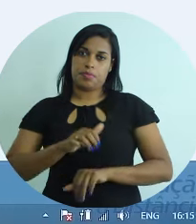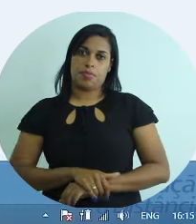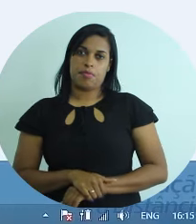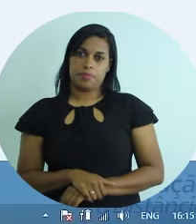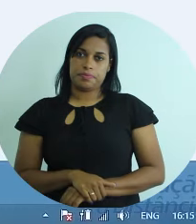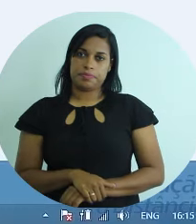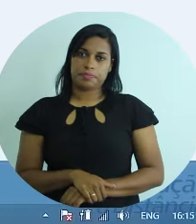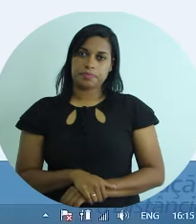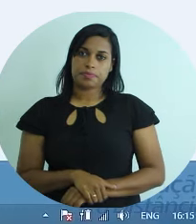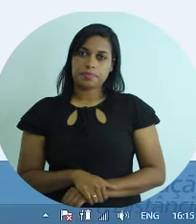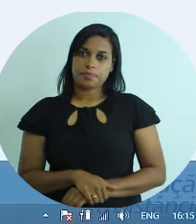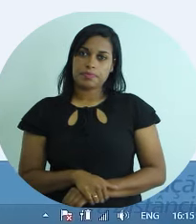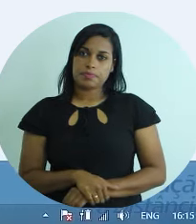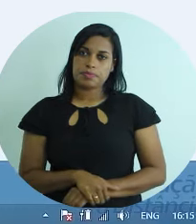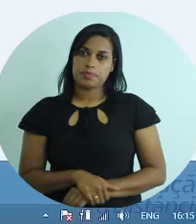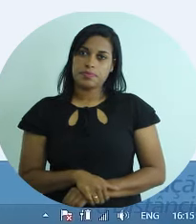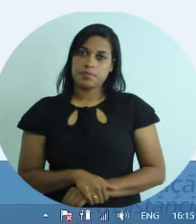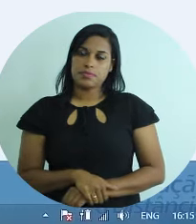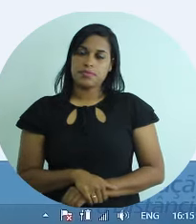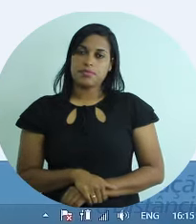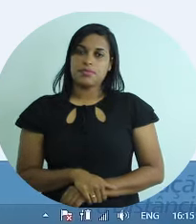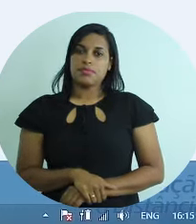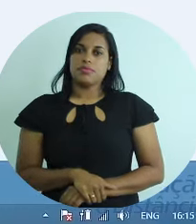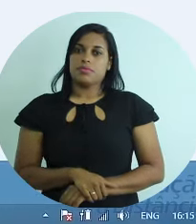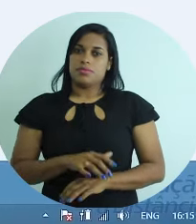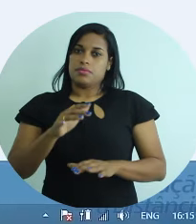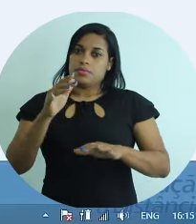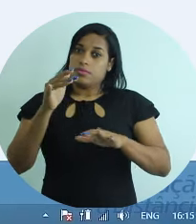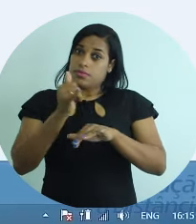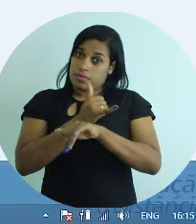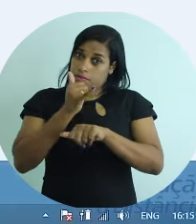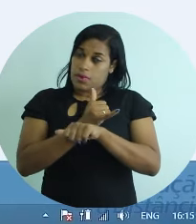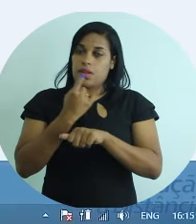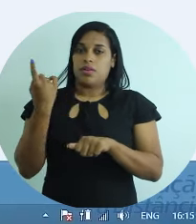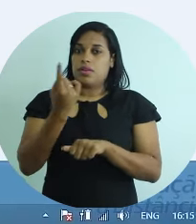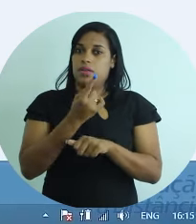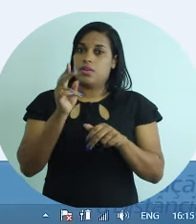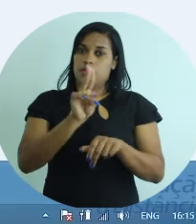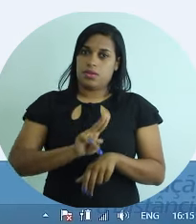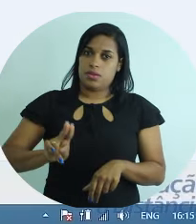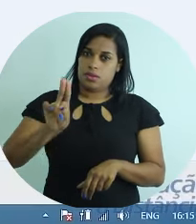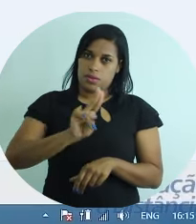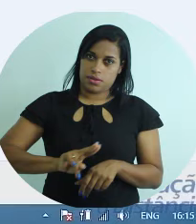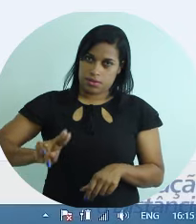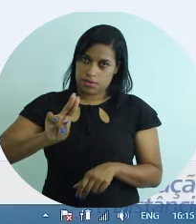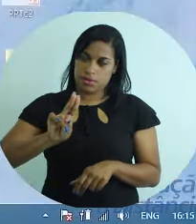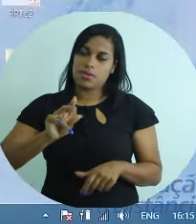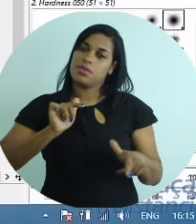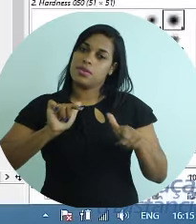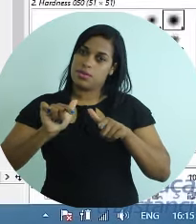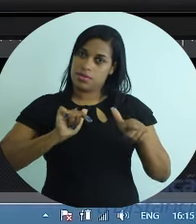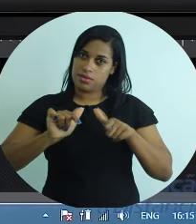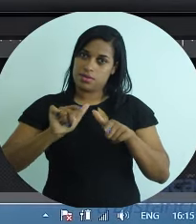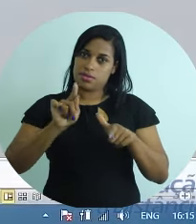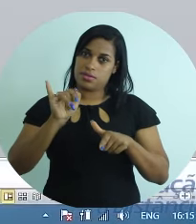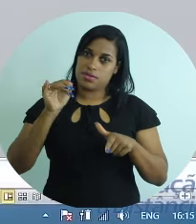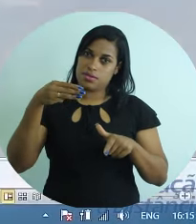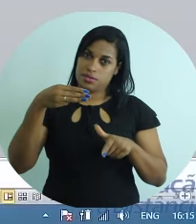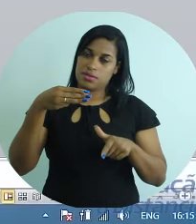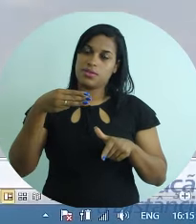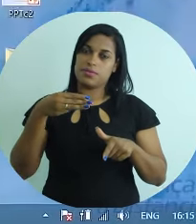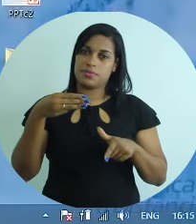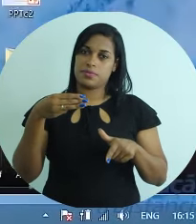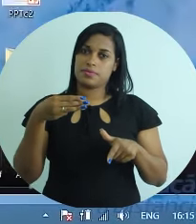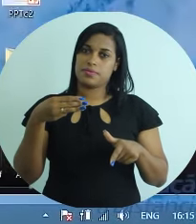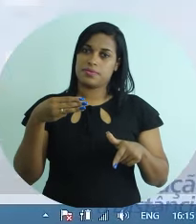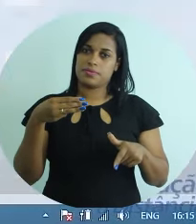Então, essas são algumas das ferramentas que nós podemos usar para trabalhar com GIMP em relação à